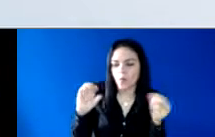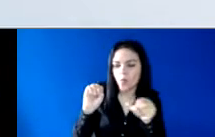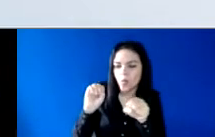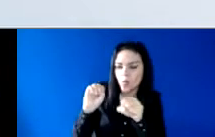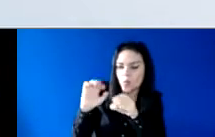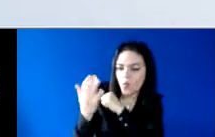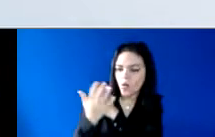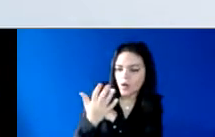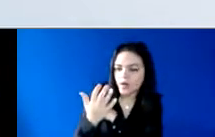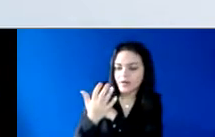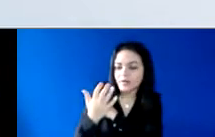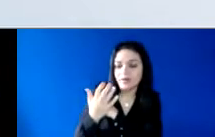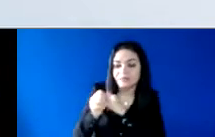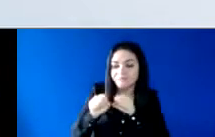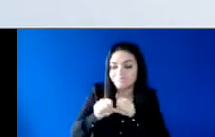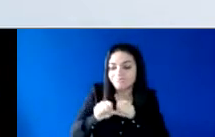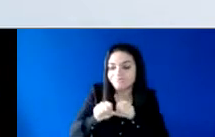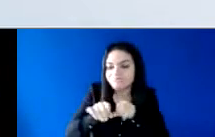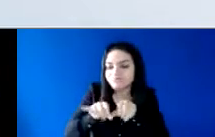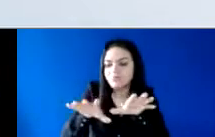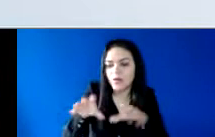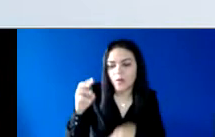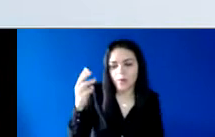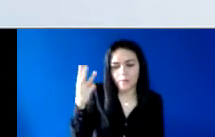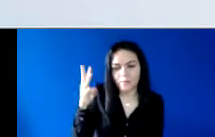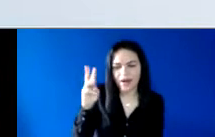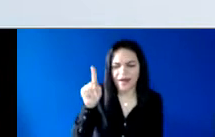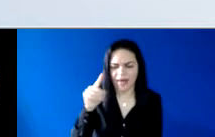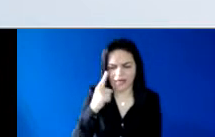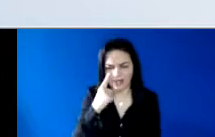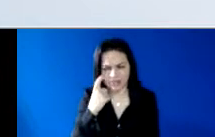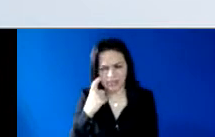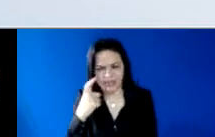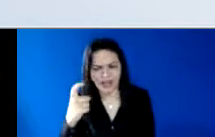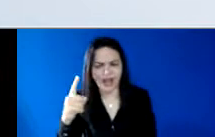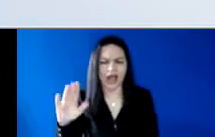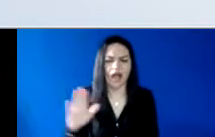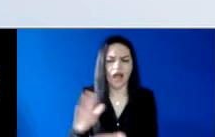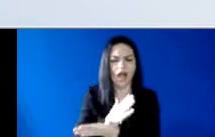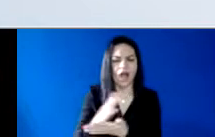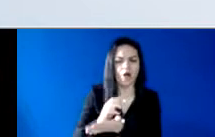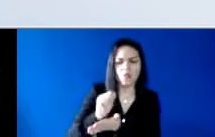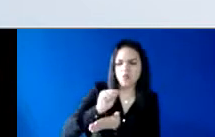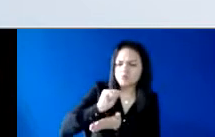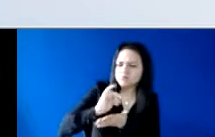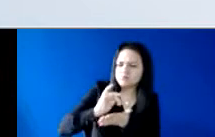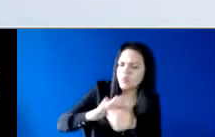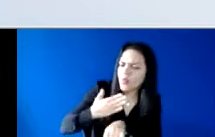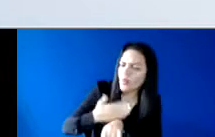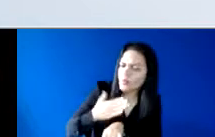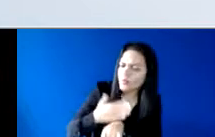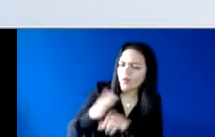a epidemia da Covid no Maranhão, é interessante a gente fazer aqui alguns exercícios, alguns cotejos de